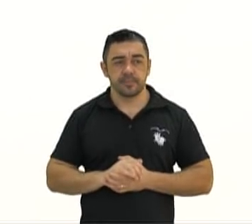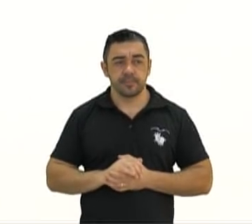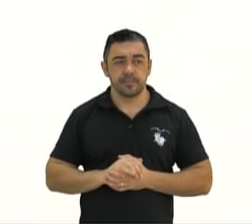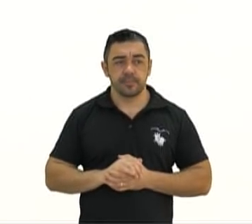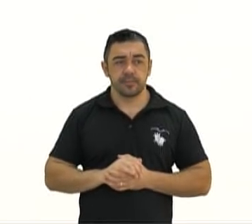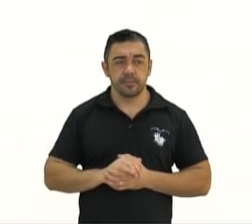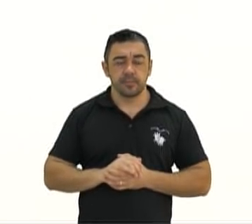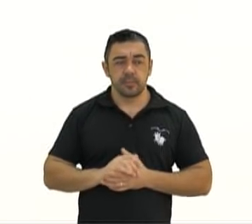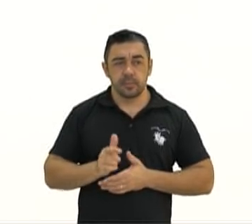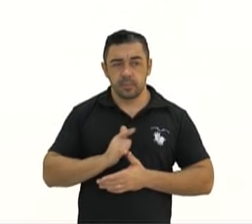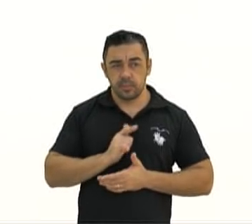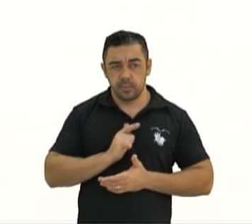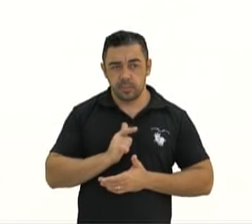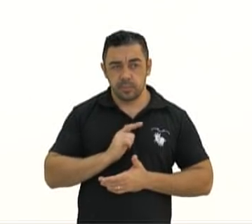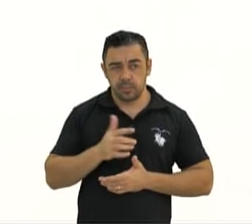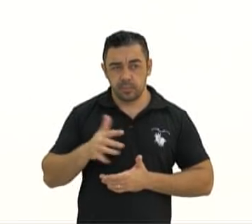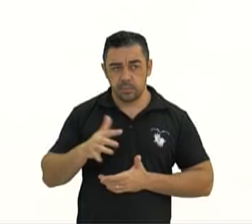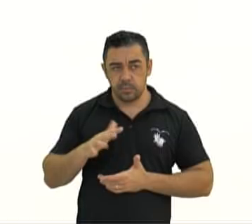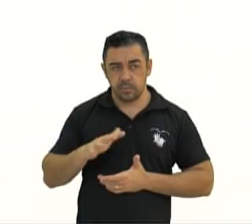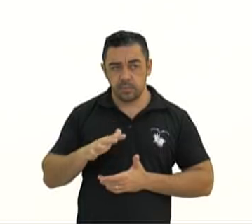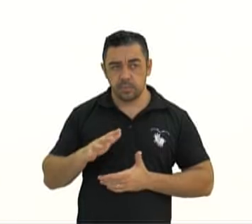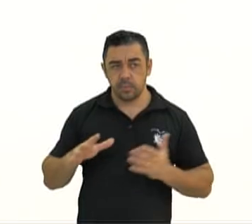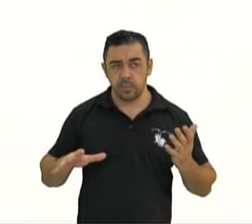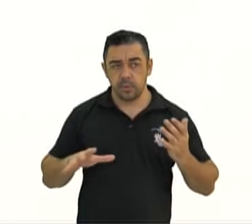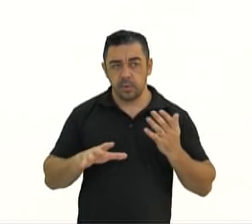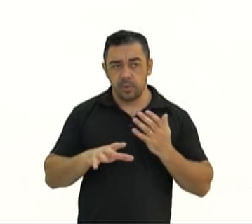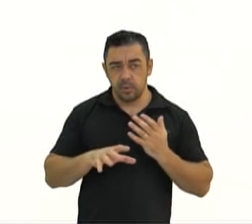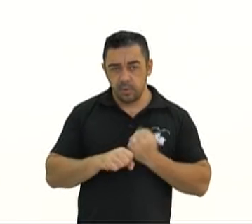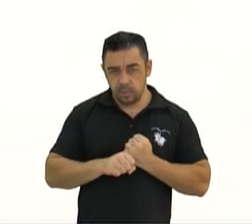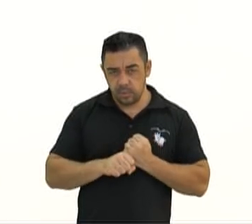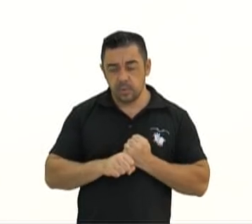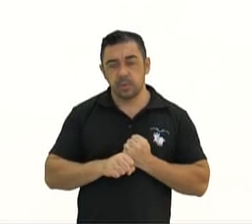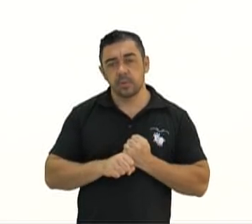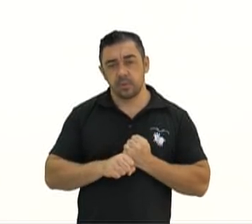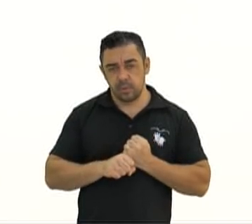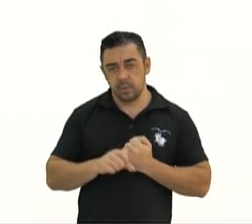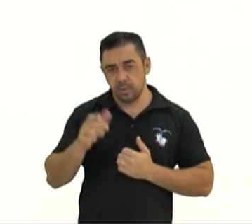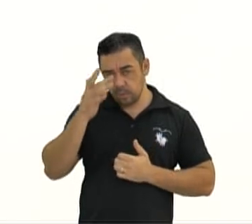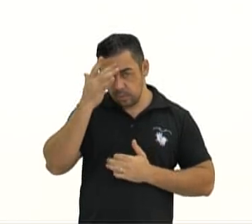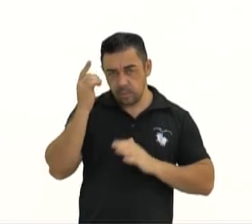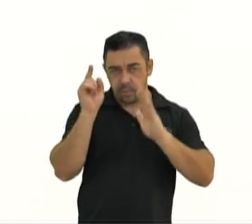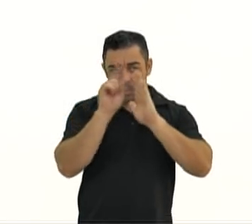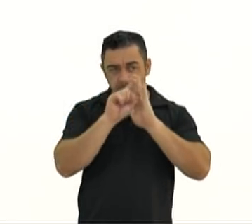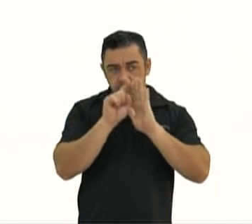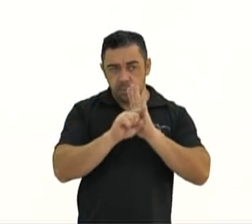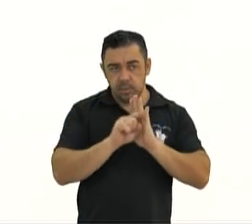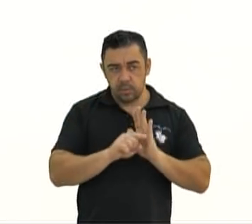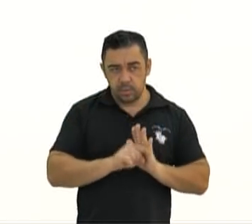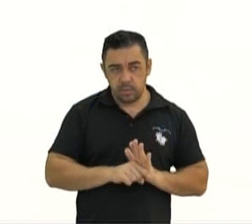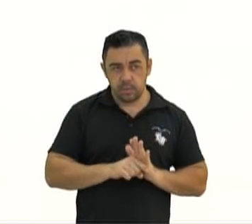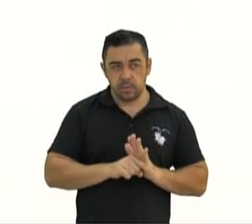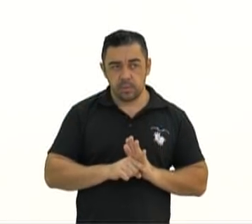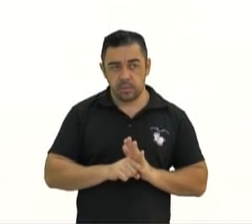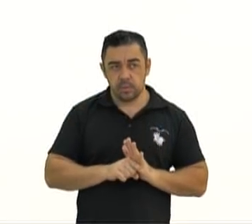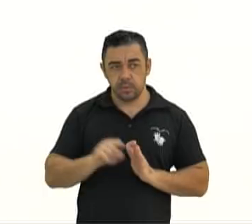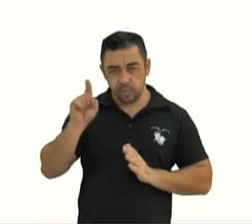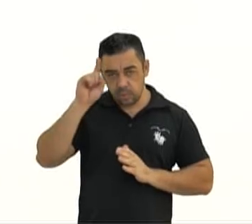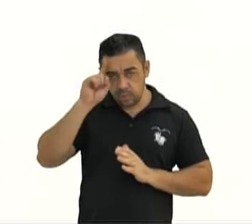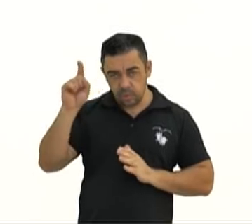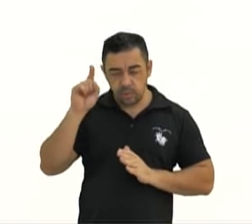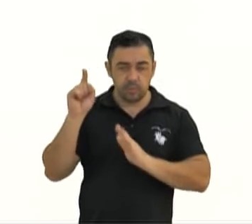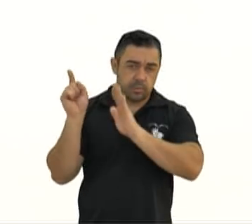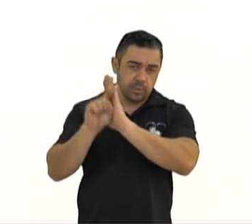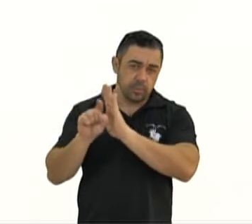Aqui nós temos a quantidade de adolescentes que foram entrevistados durante o dia no